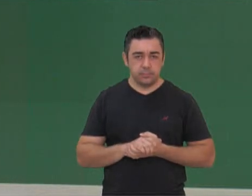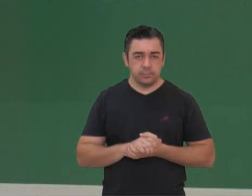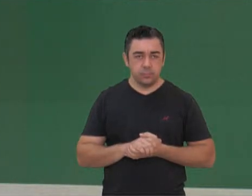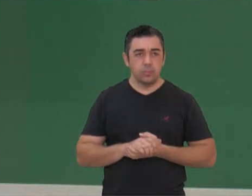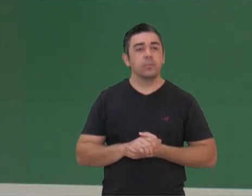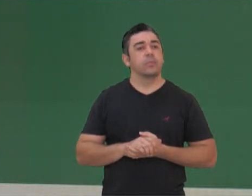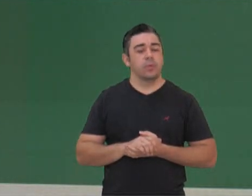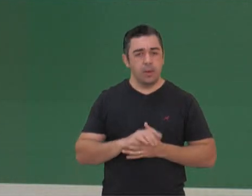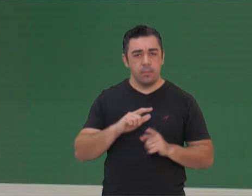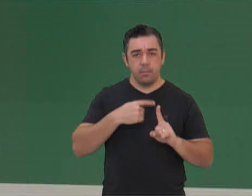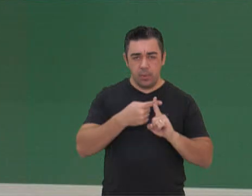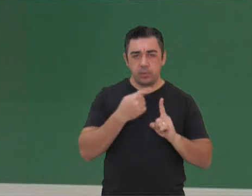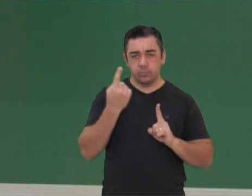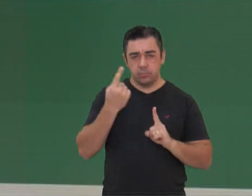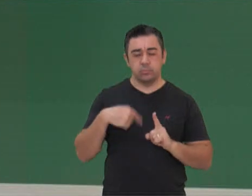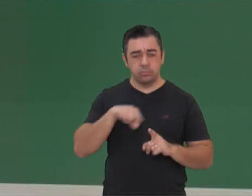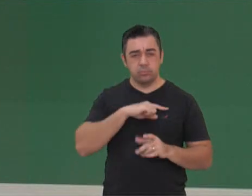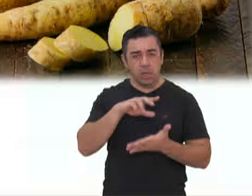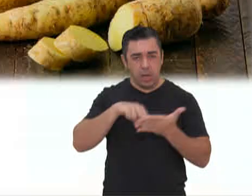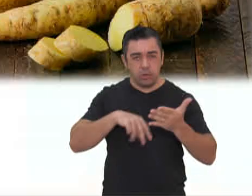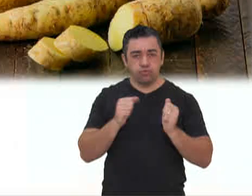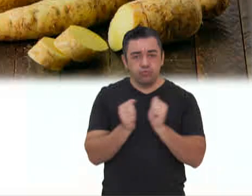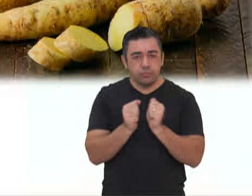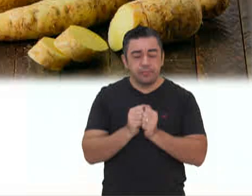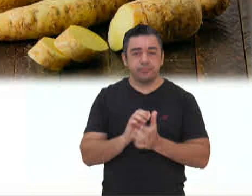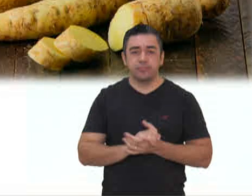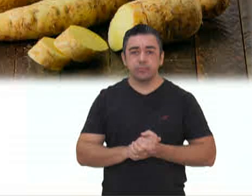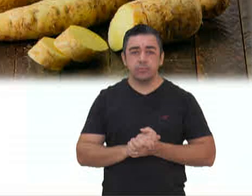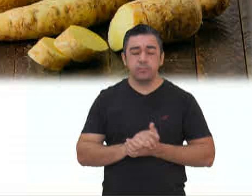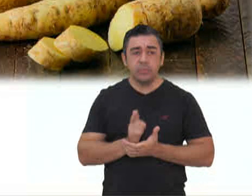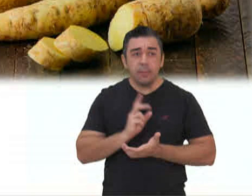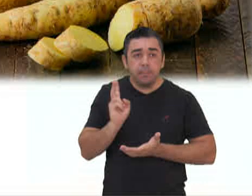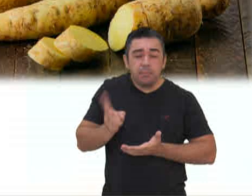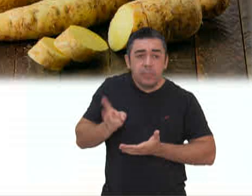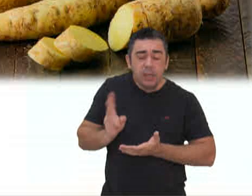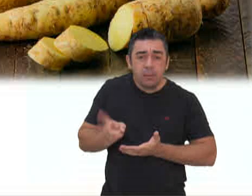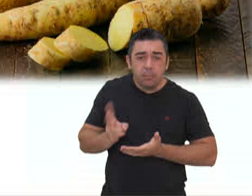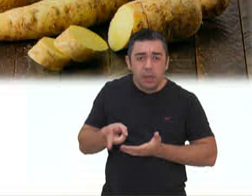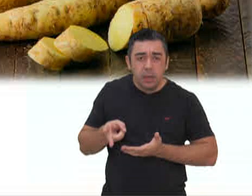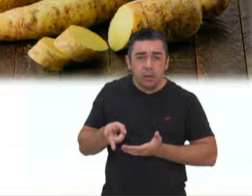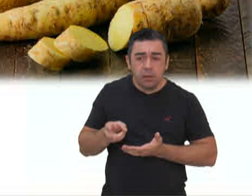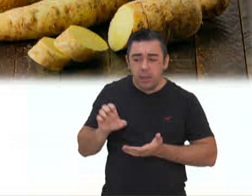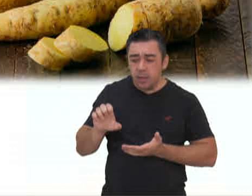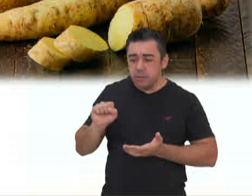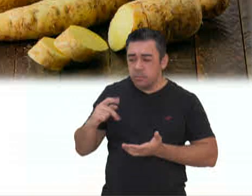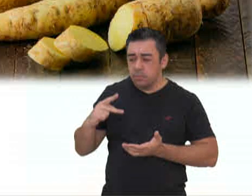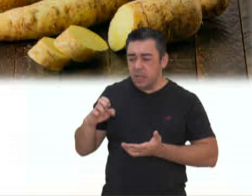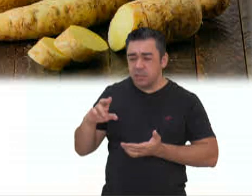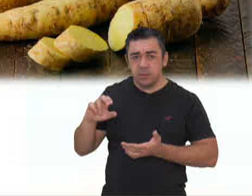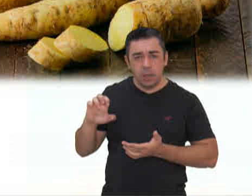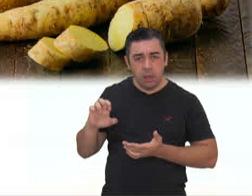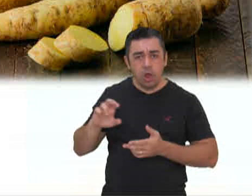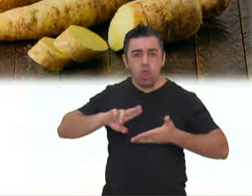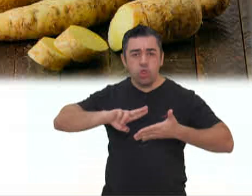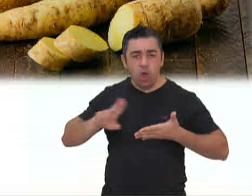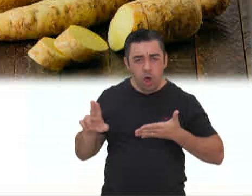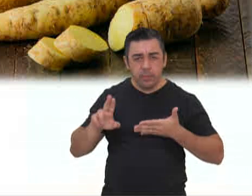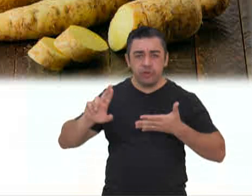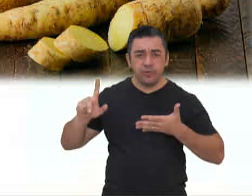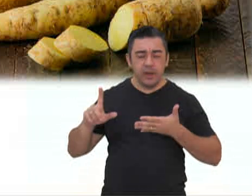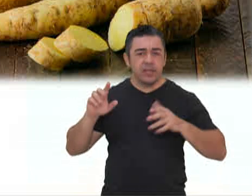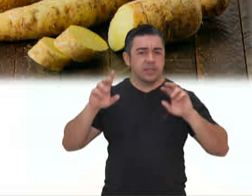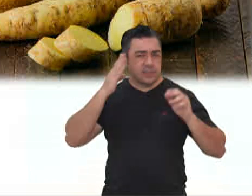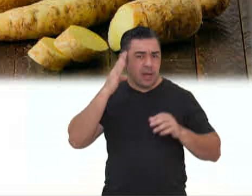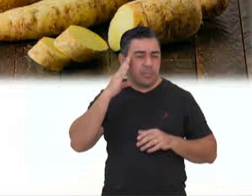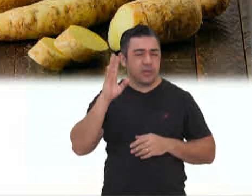Mais uma coisinha para a gente ler junto aqui, ó. Mesma espécie, nomes diferentes, como a biologia resolve esse problema? Você sabe qual a diferença